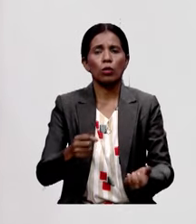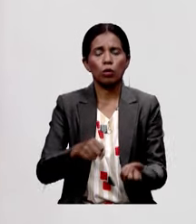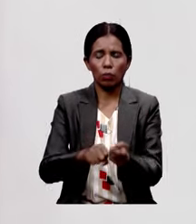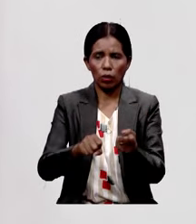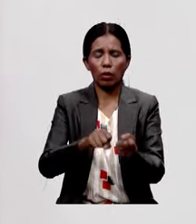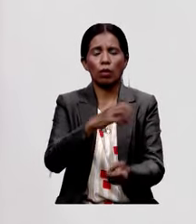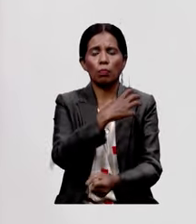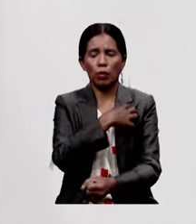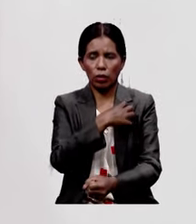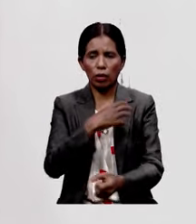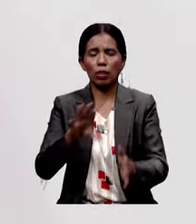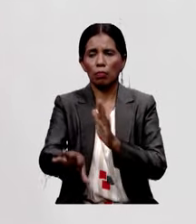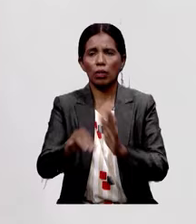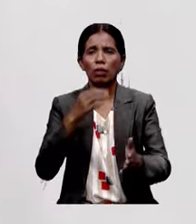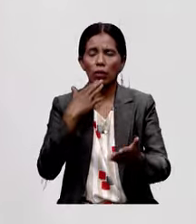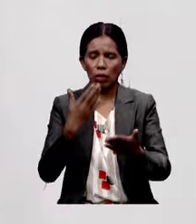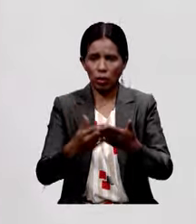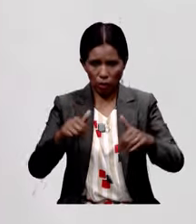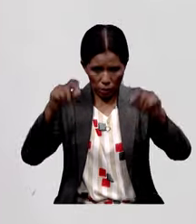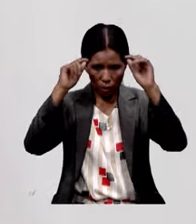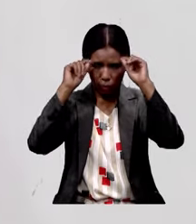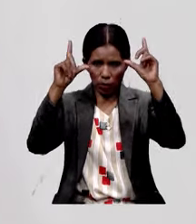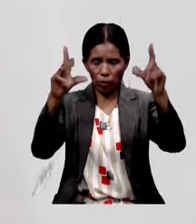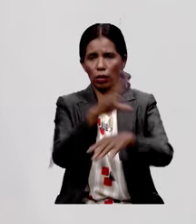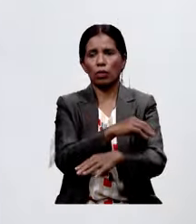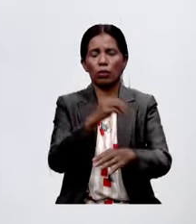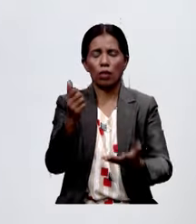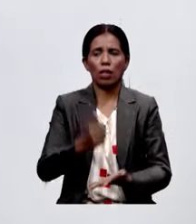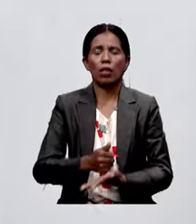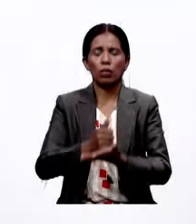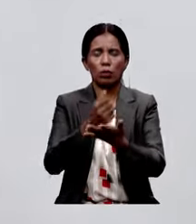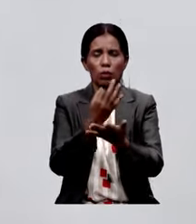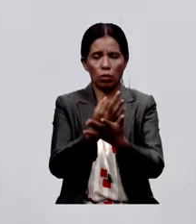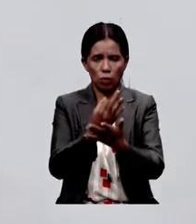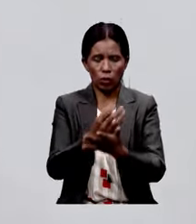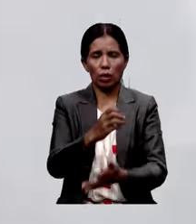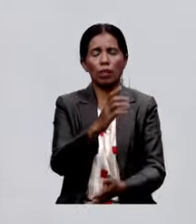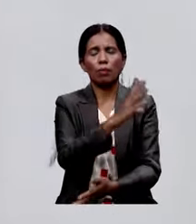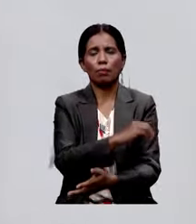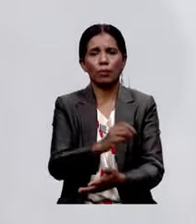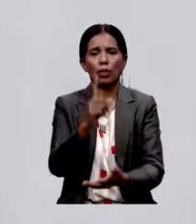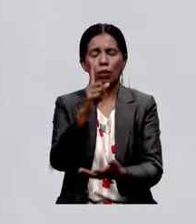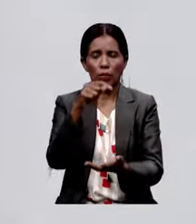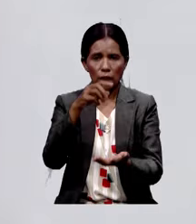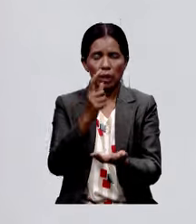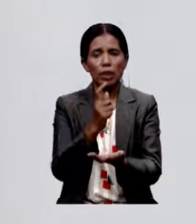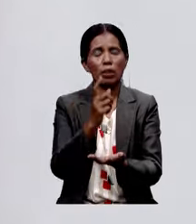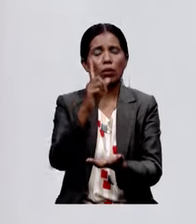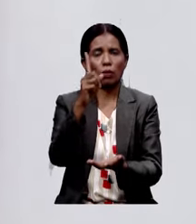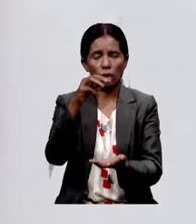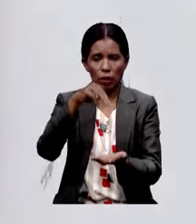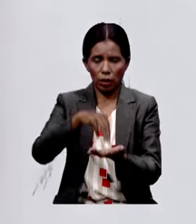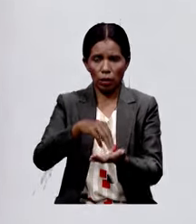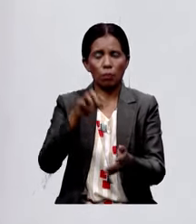nebe qualificado no profissional e a Timor-Leste, no mos apoio fundos tocon ida ponto lima no Lures em Walu, ba governo